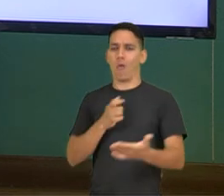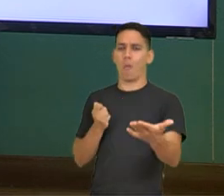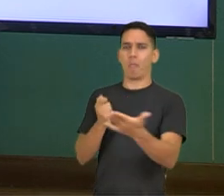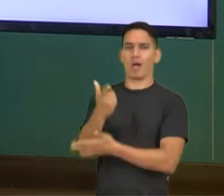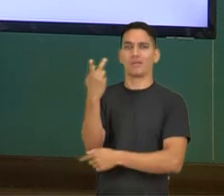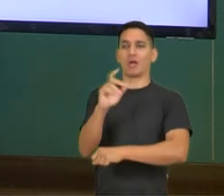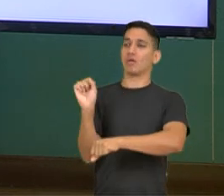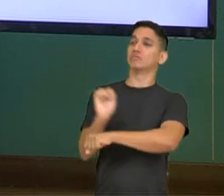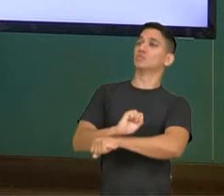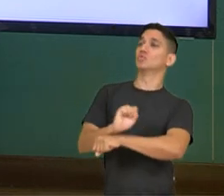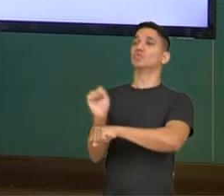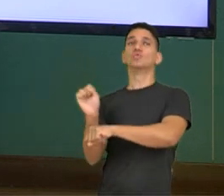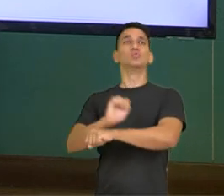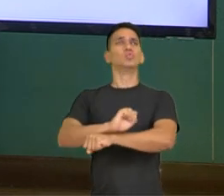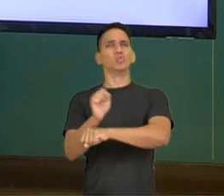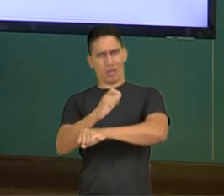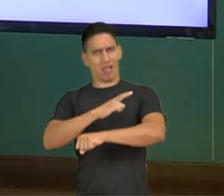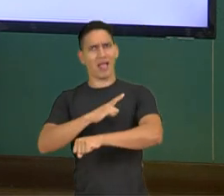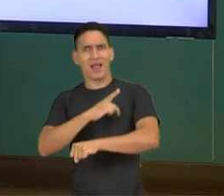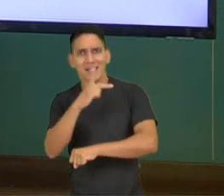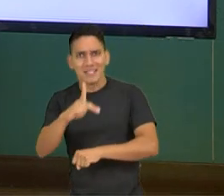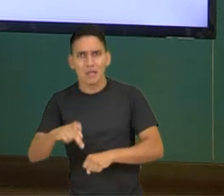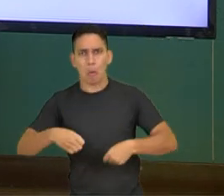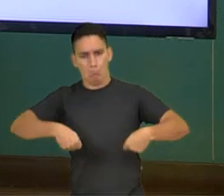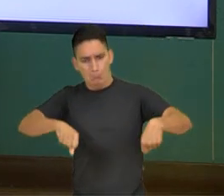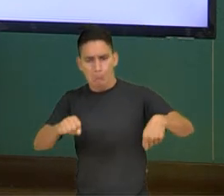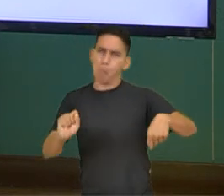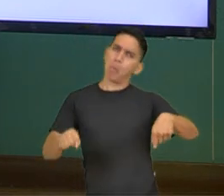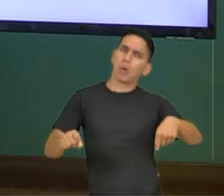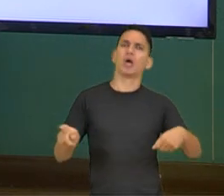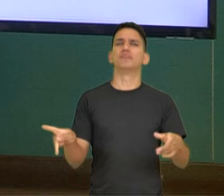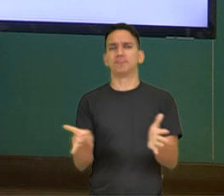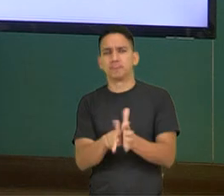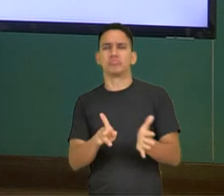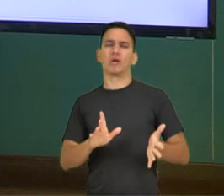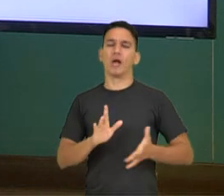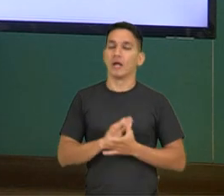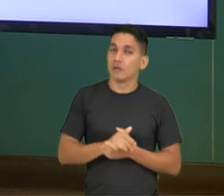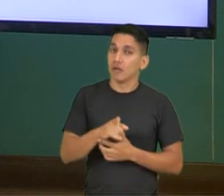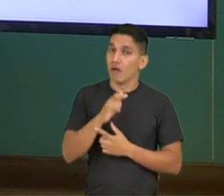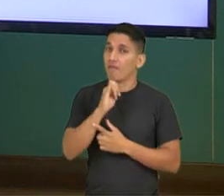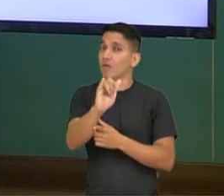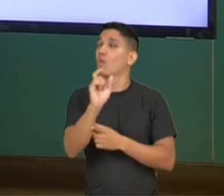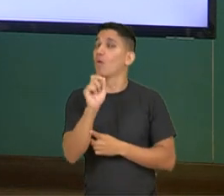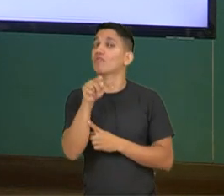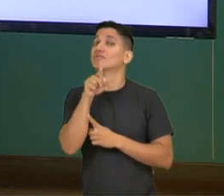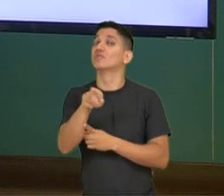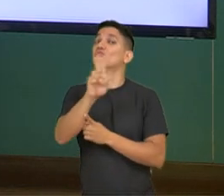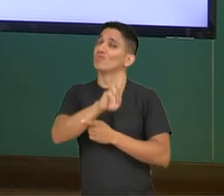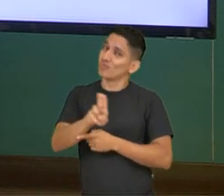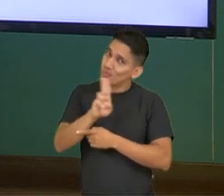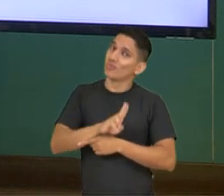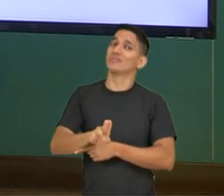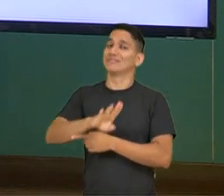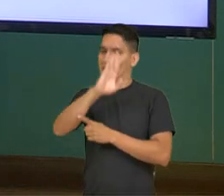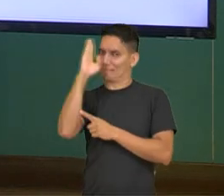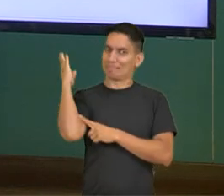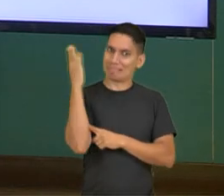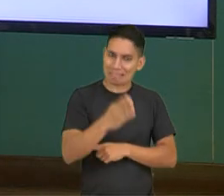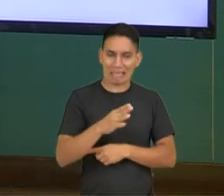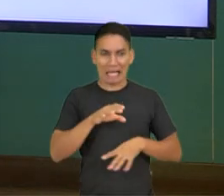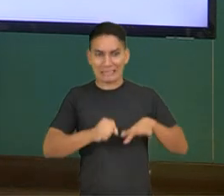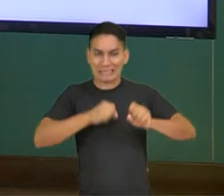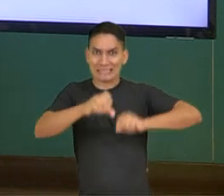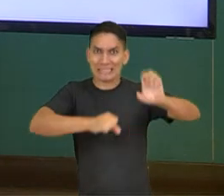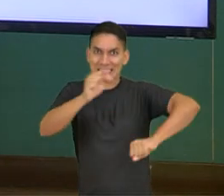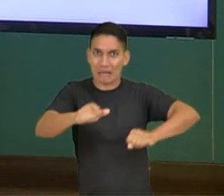a andar com o seu possante, o seu carro, a sua motocicleta, eu vou lhe dizer que você vai ser um consumidor compulsivo